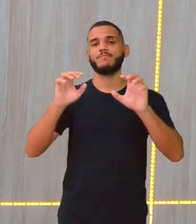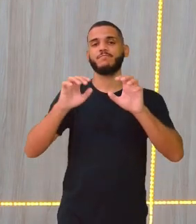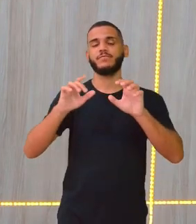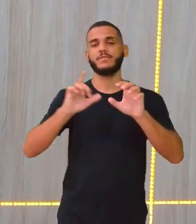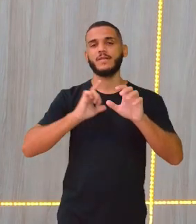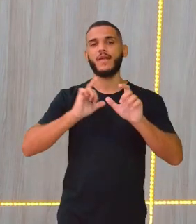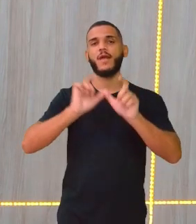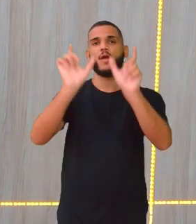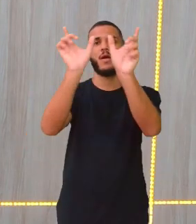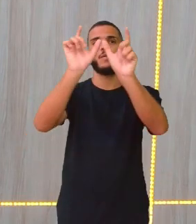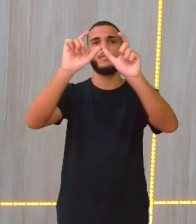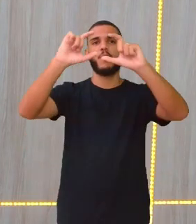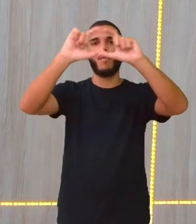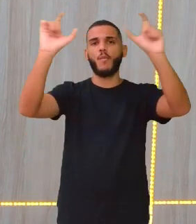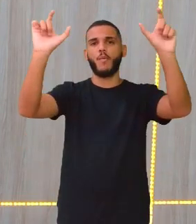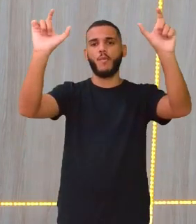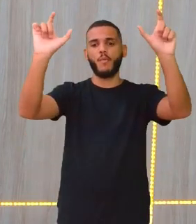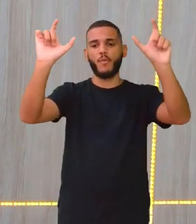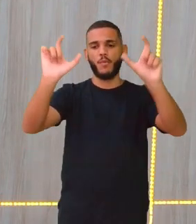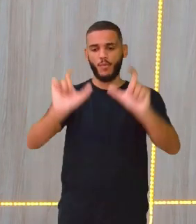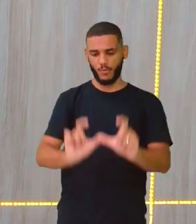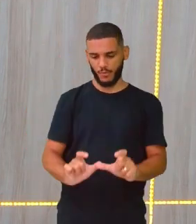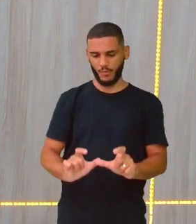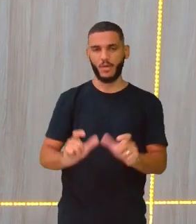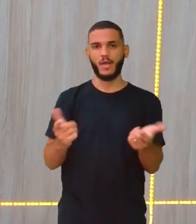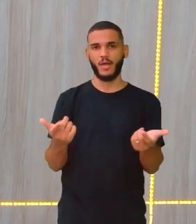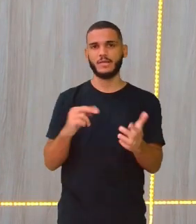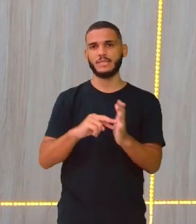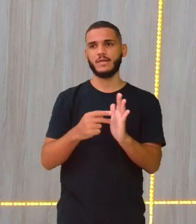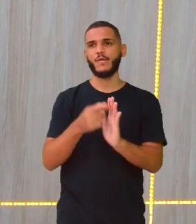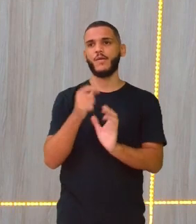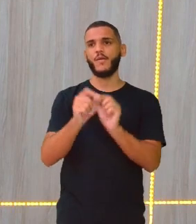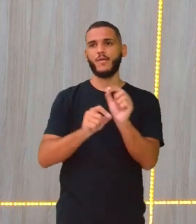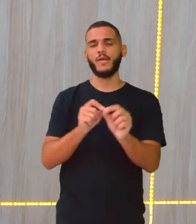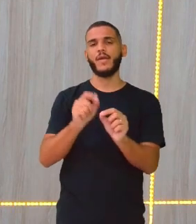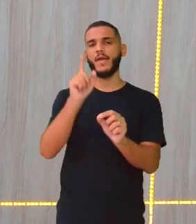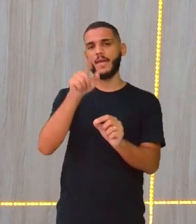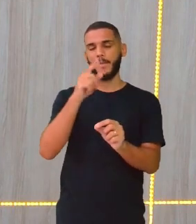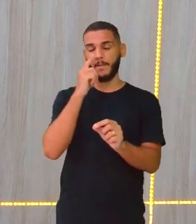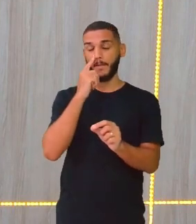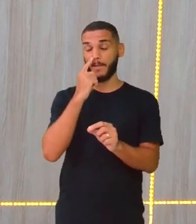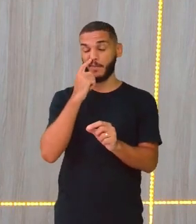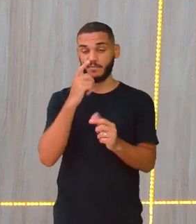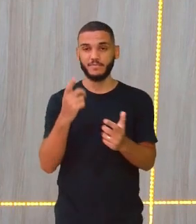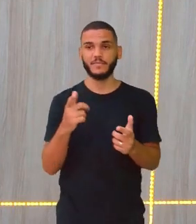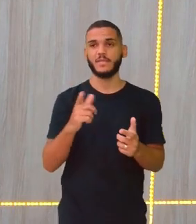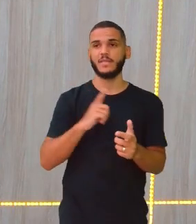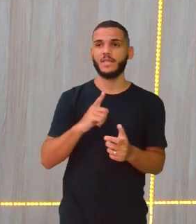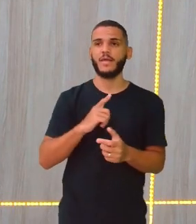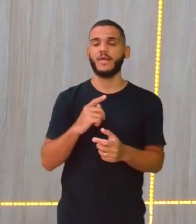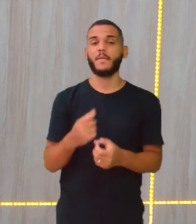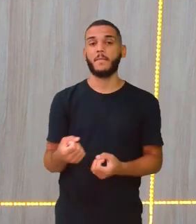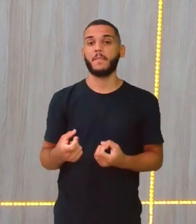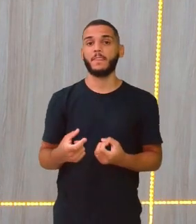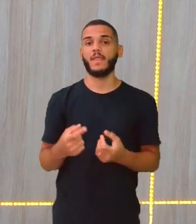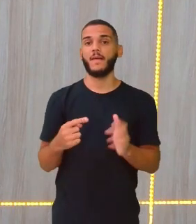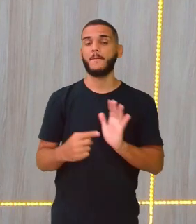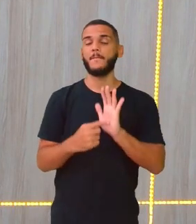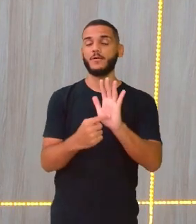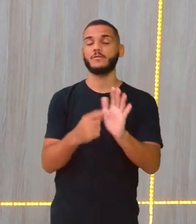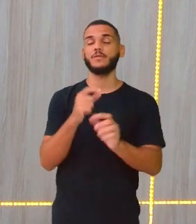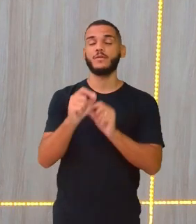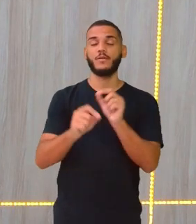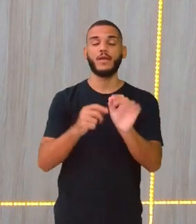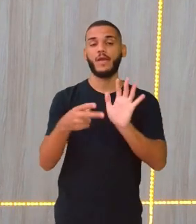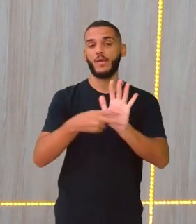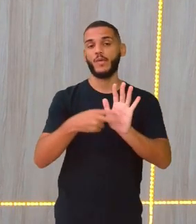uma igualdade e botasse o x, que é o que eu estou querendo saber, seria uma equação. Quando eu me expresso assim, sem igualdade, é uma